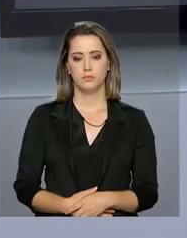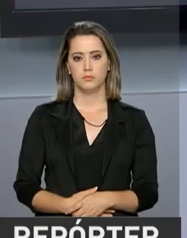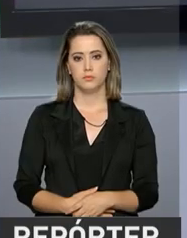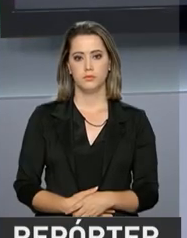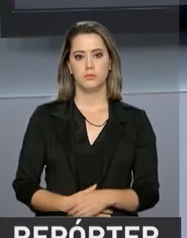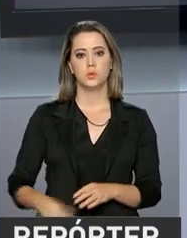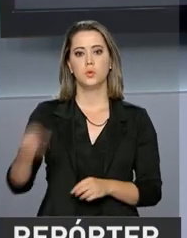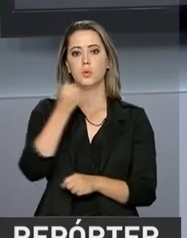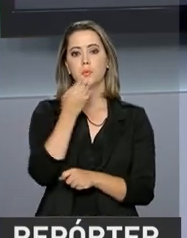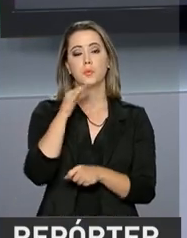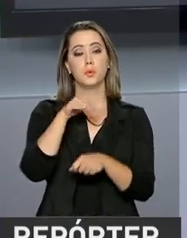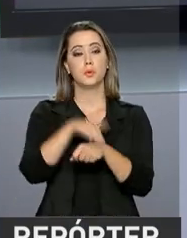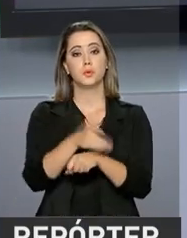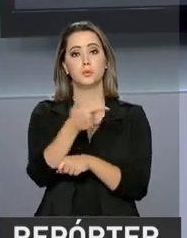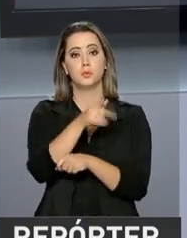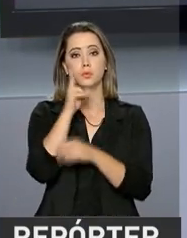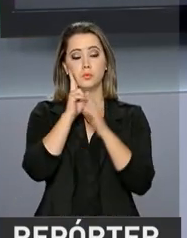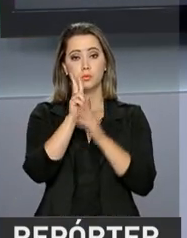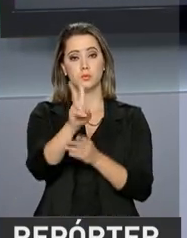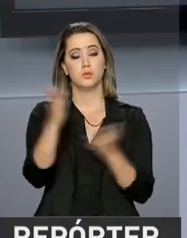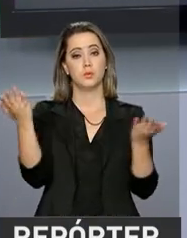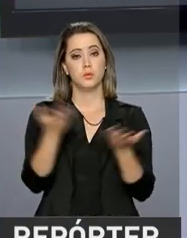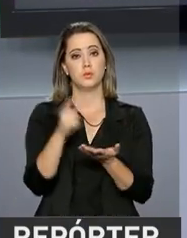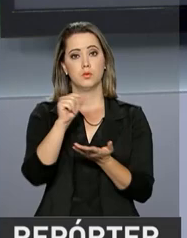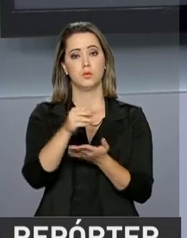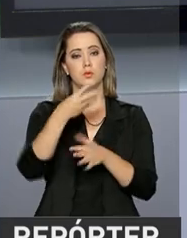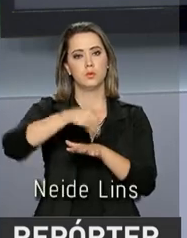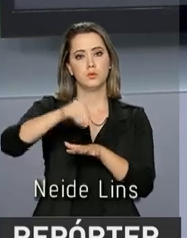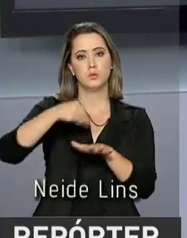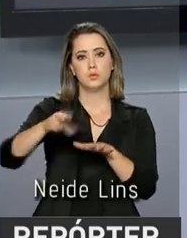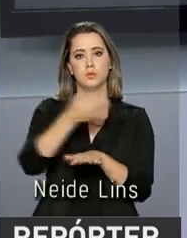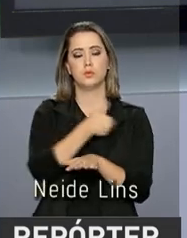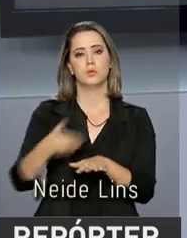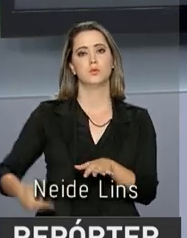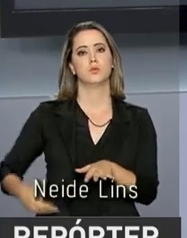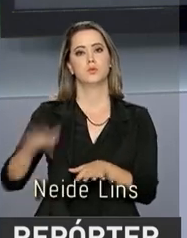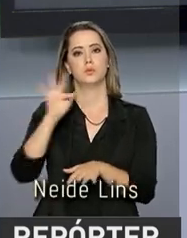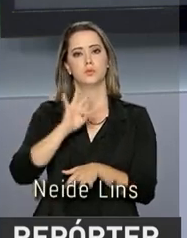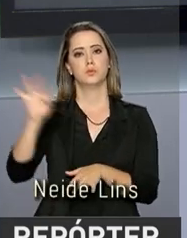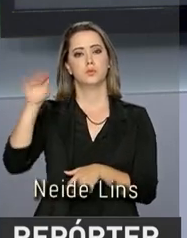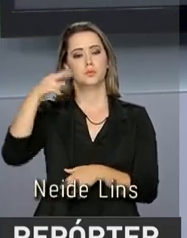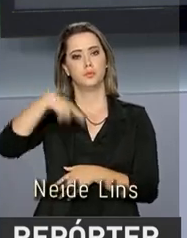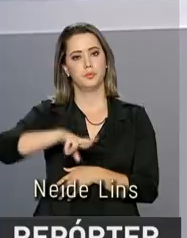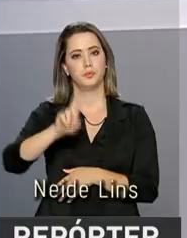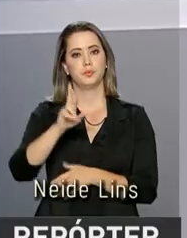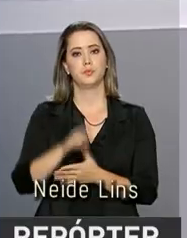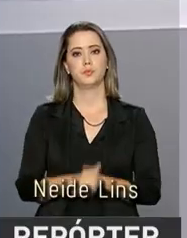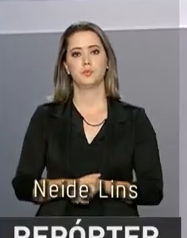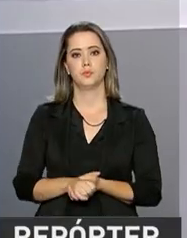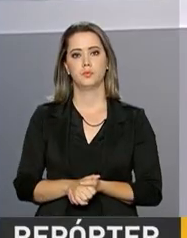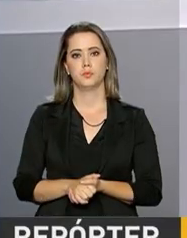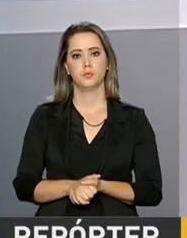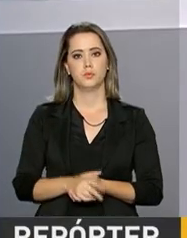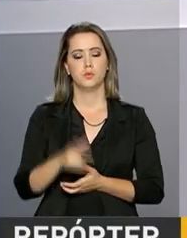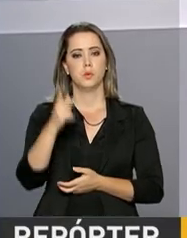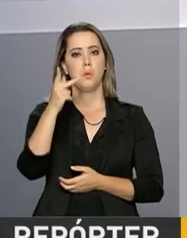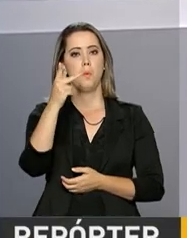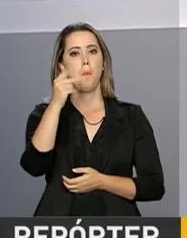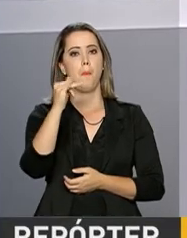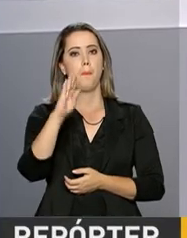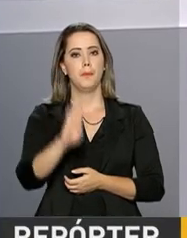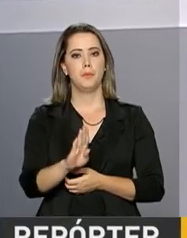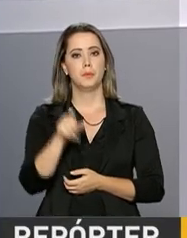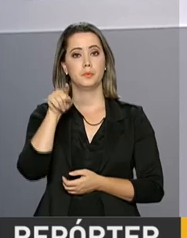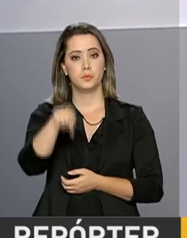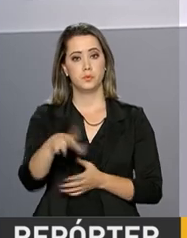Olá boa noite acompanhe agora as notícias do governo federal aqui no Repórter NBR o produto interno